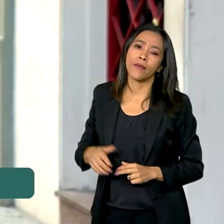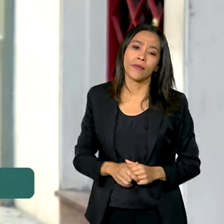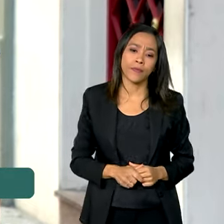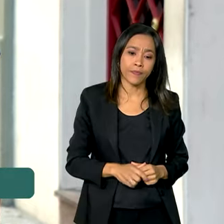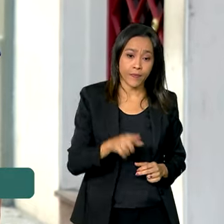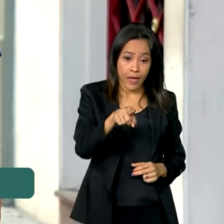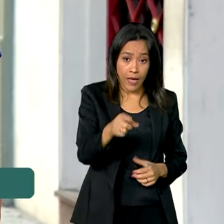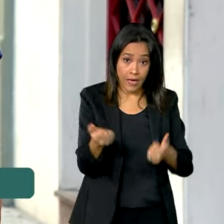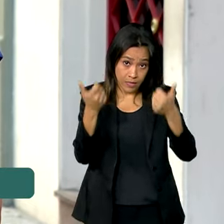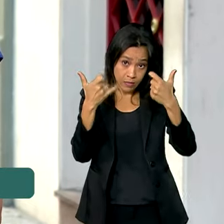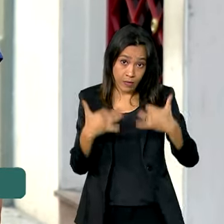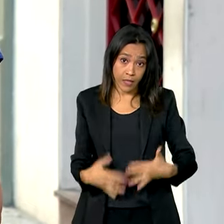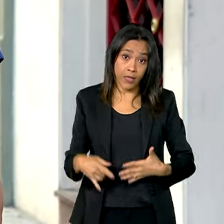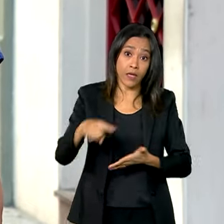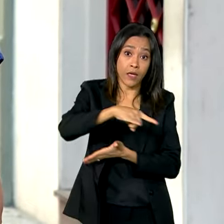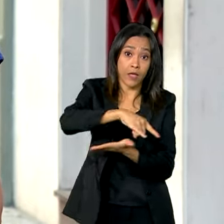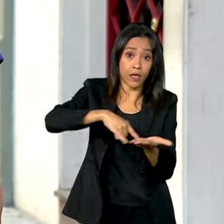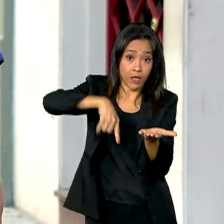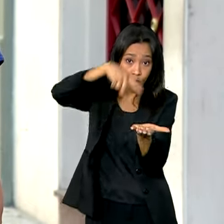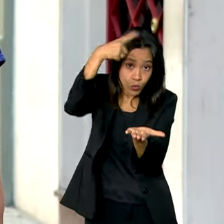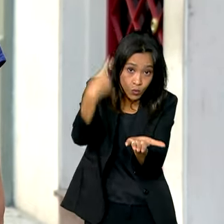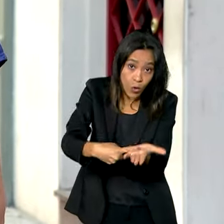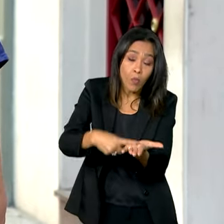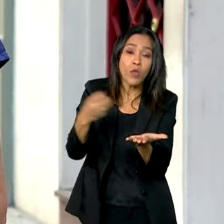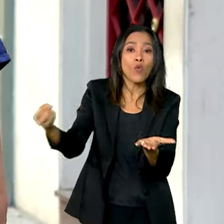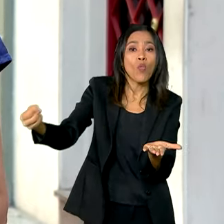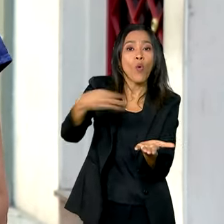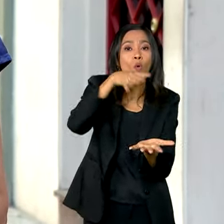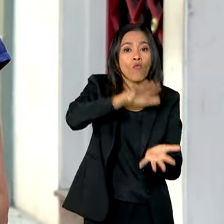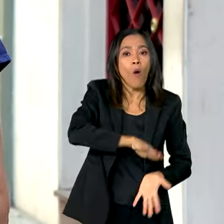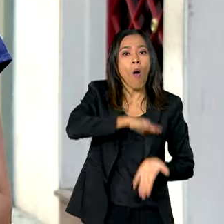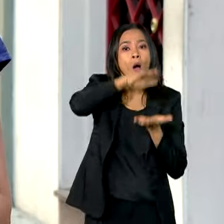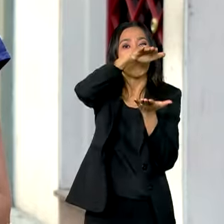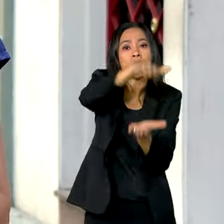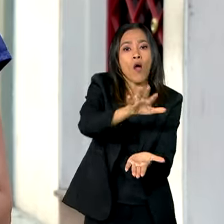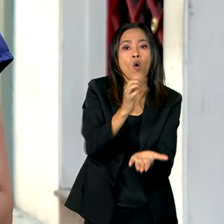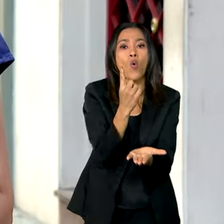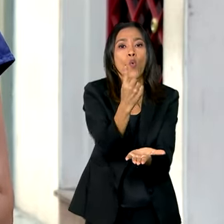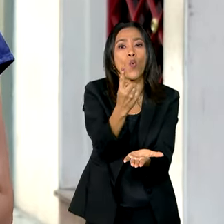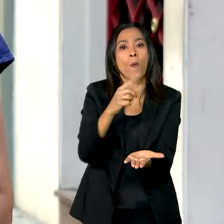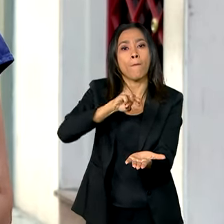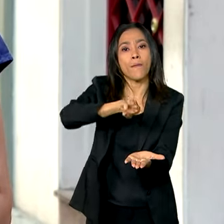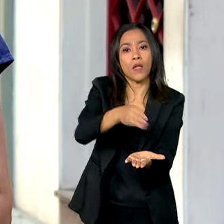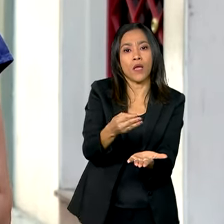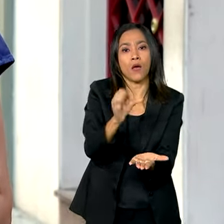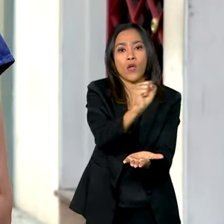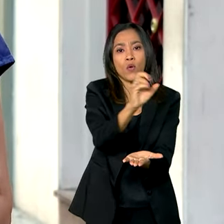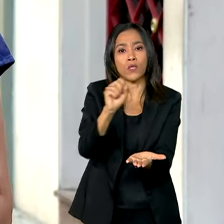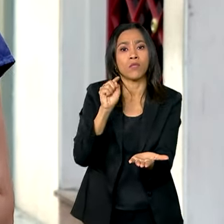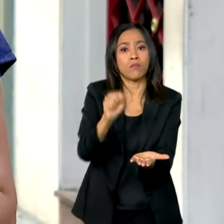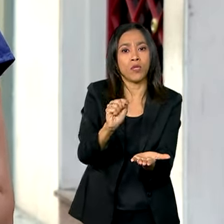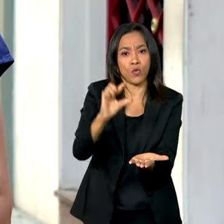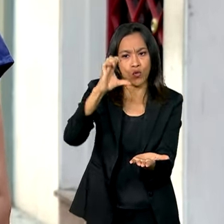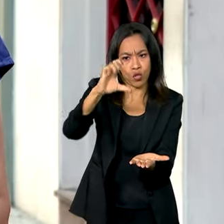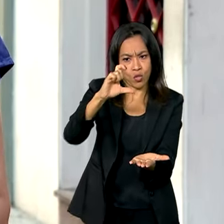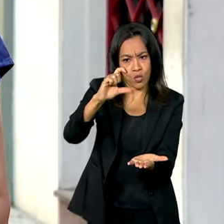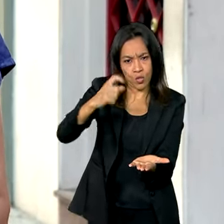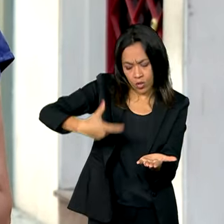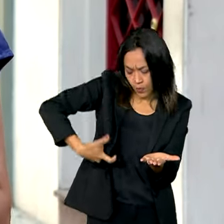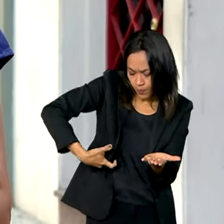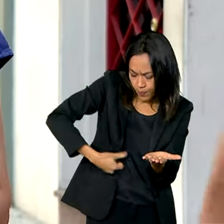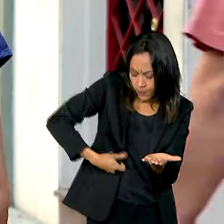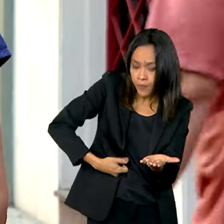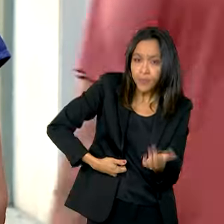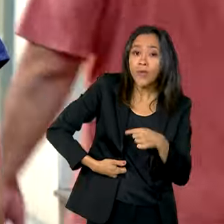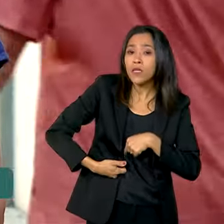O acordo prevê a entrega antecipada de uma nova remessa de cerca de 1 milhão e 800 mil unidades de insulina até dezembro. Isso representa mais